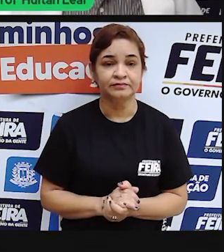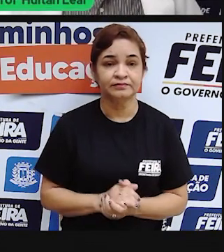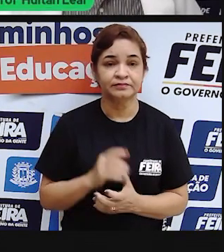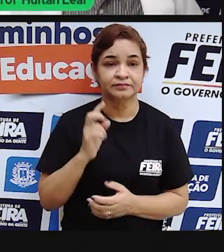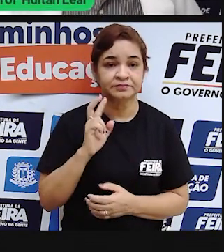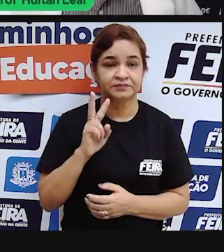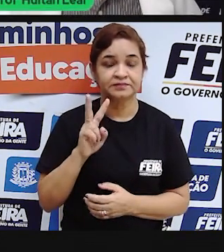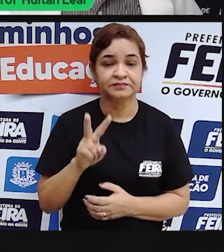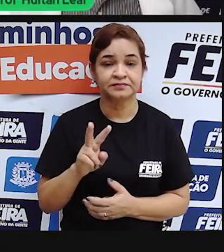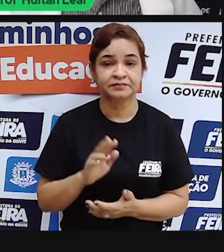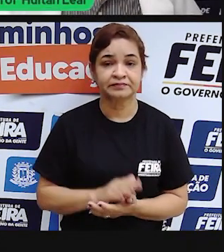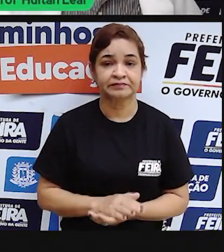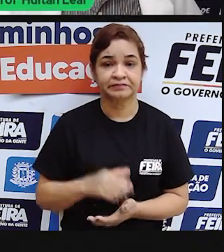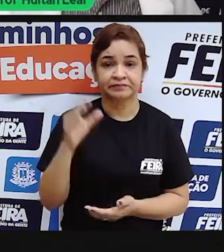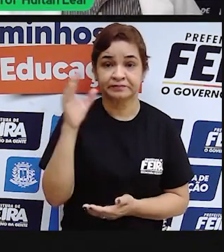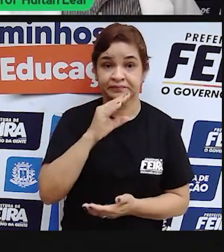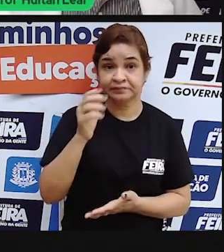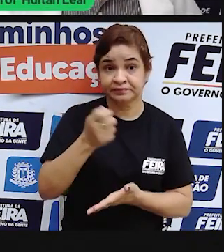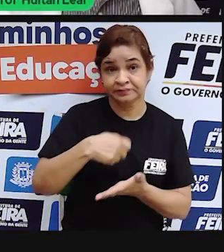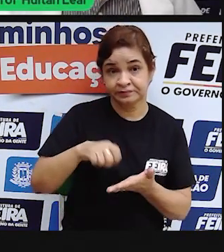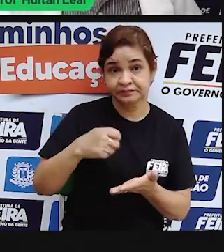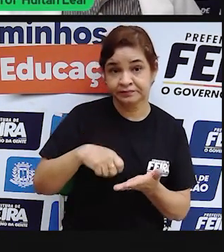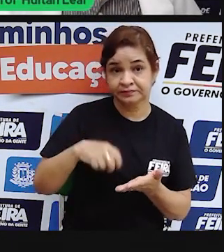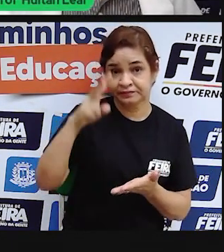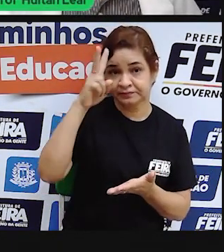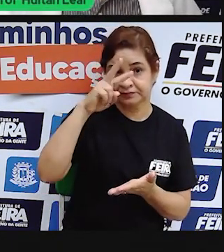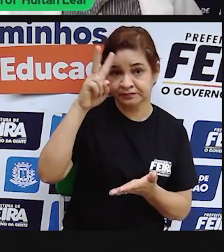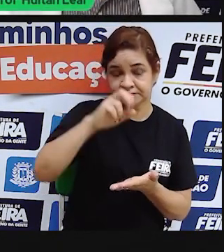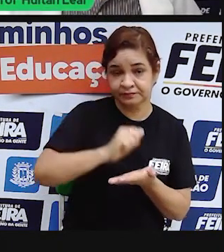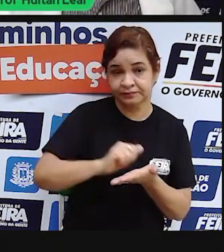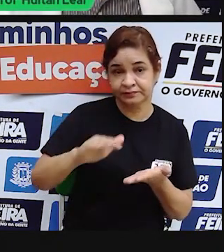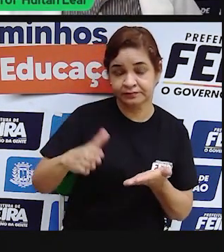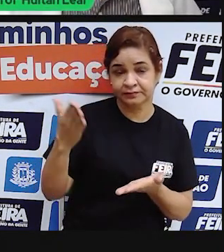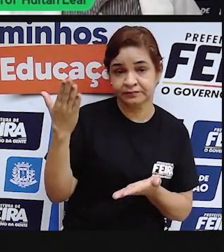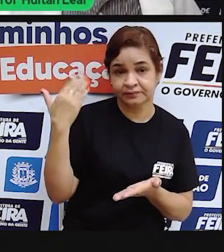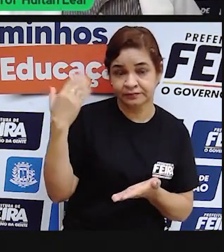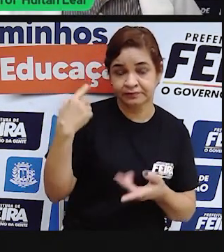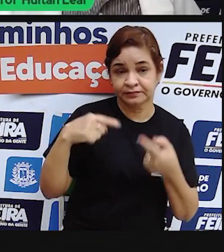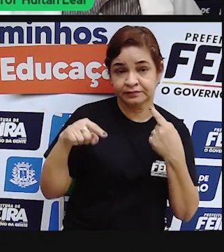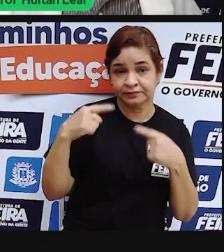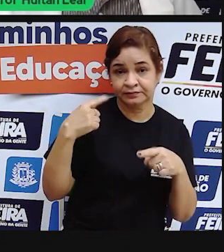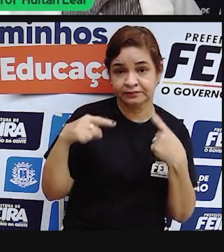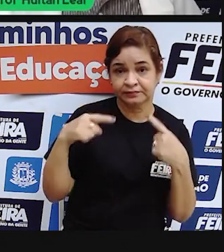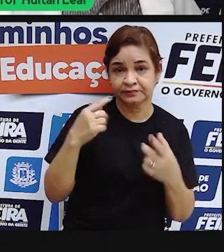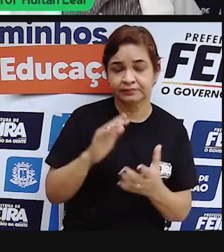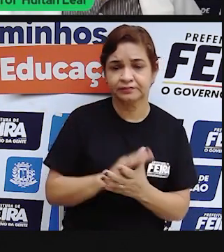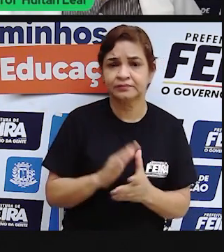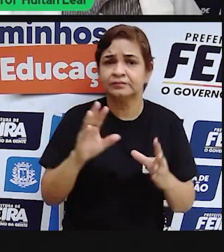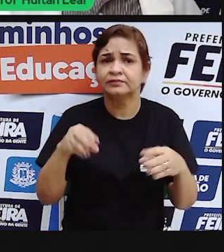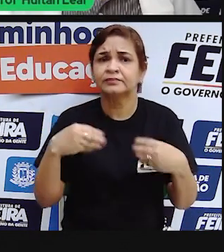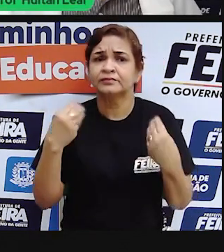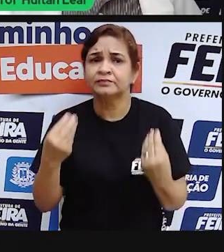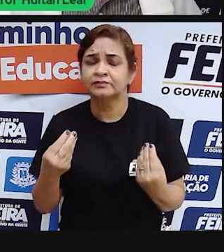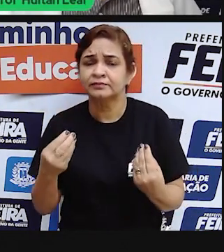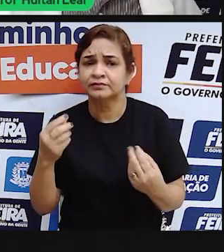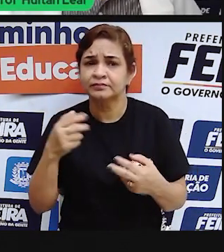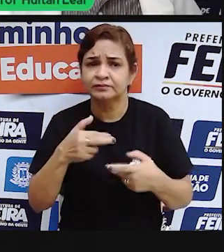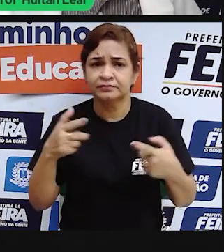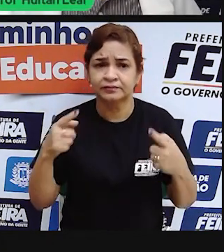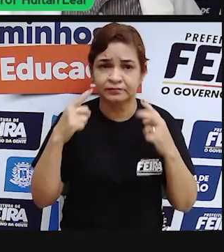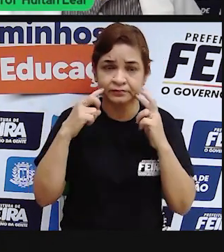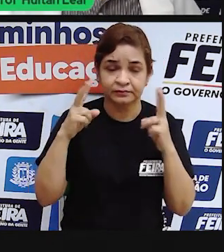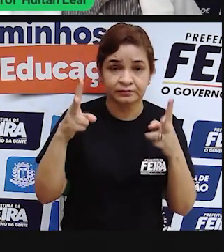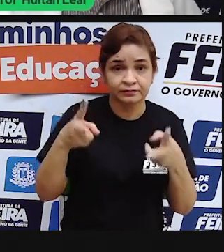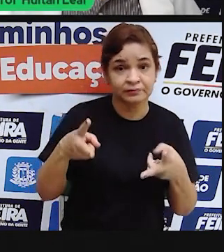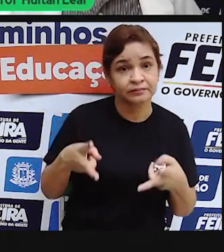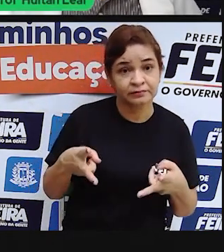a nossa aula, vamos fazer rapidinho a correção aqui da atividade, da musiquinha. Então, quais foram